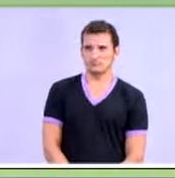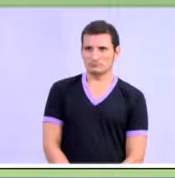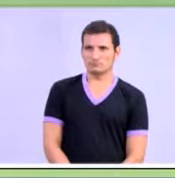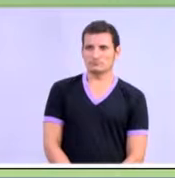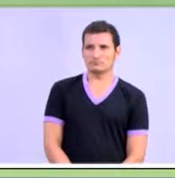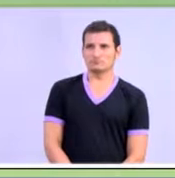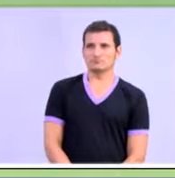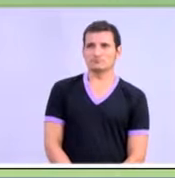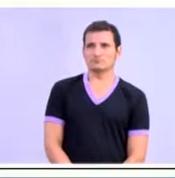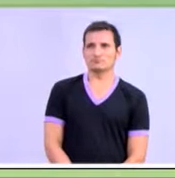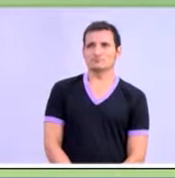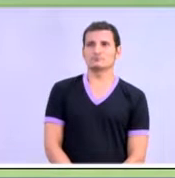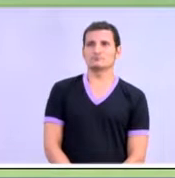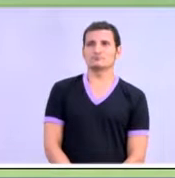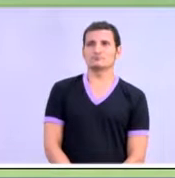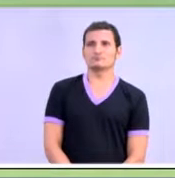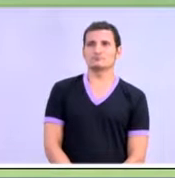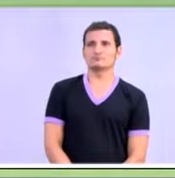Boa.